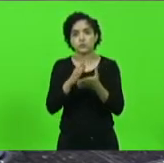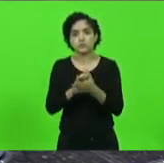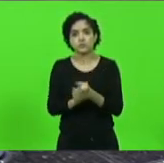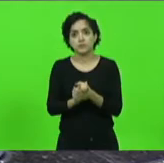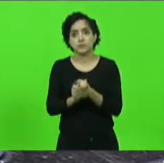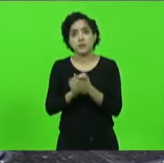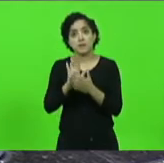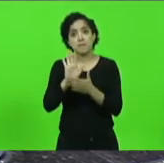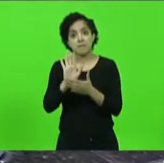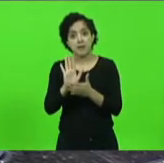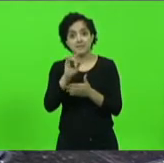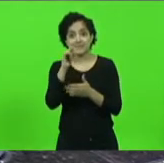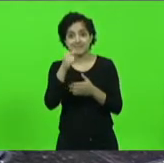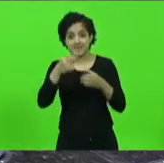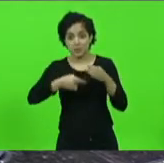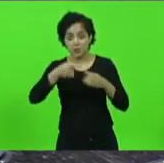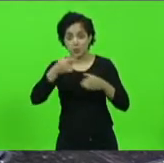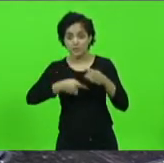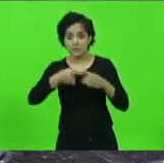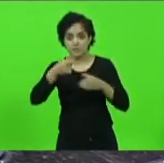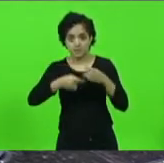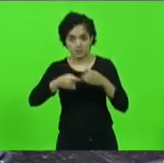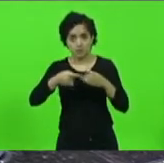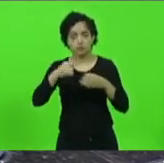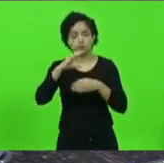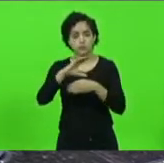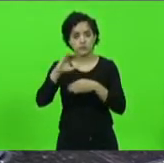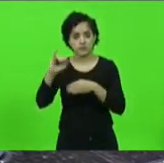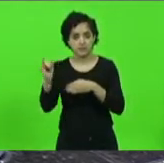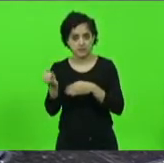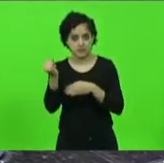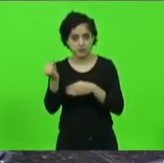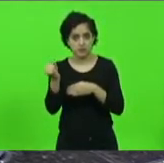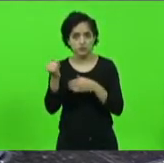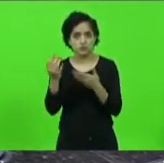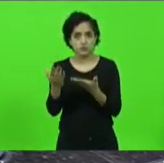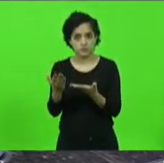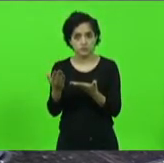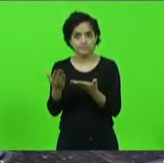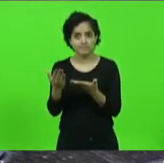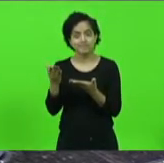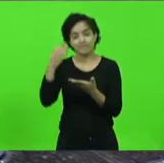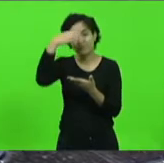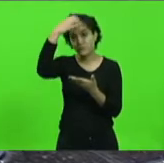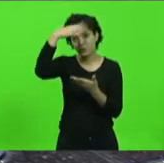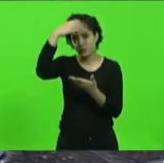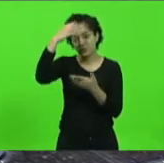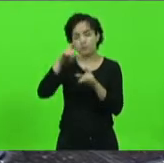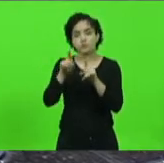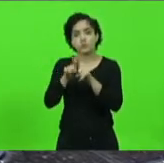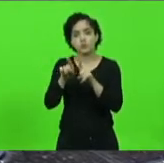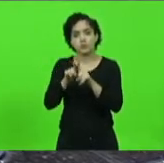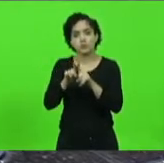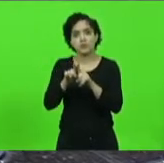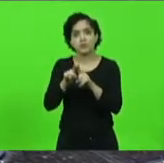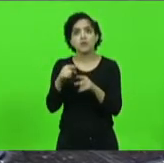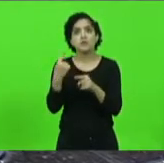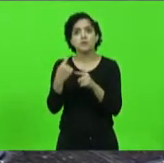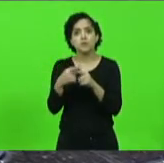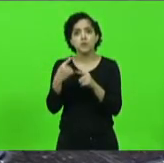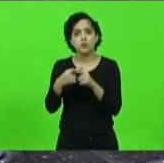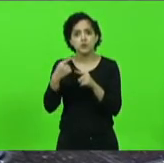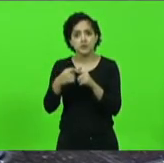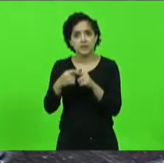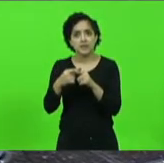No entanto, na Comissão de Finanças está o Coronel Mocelinho. Por que que o Coronel Mocelinho,